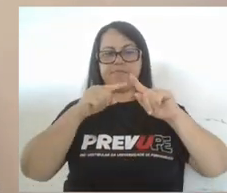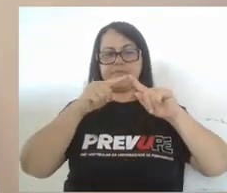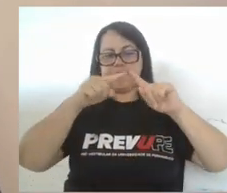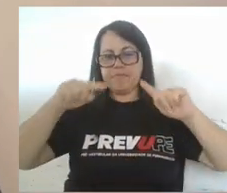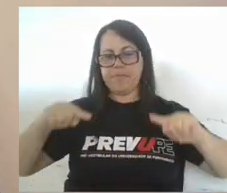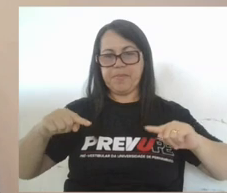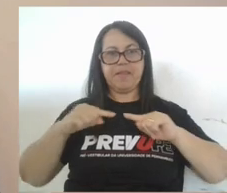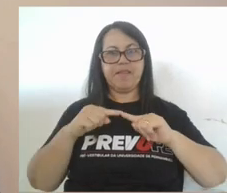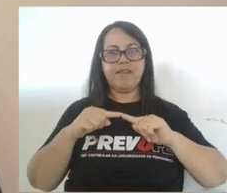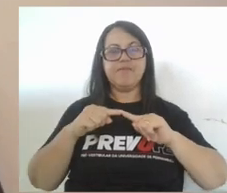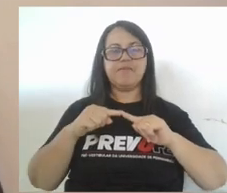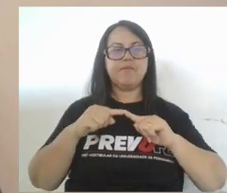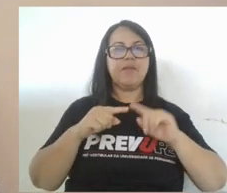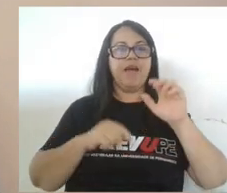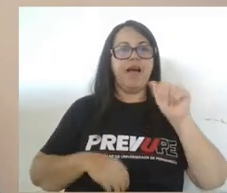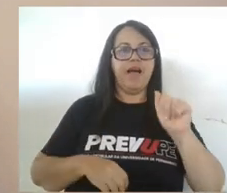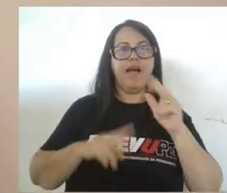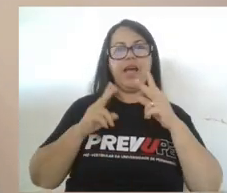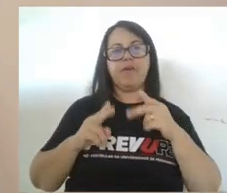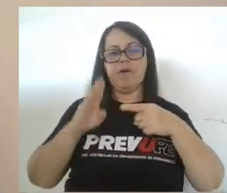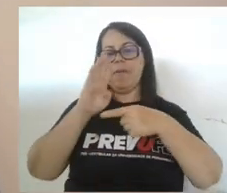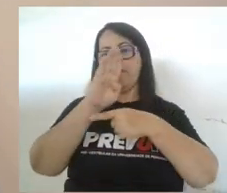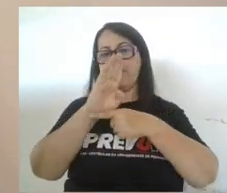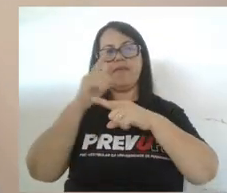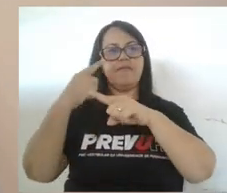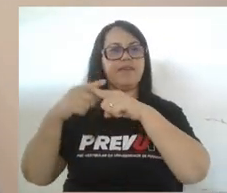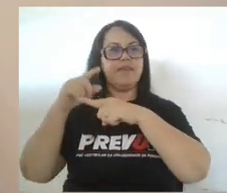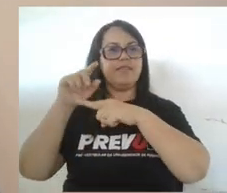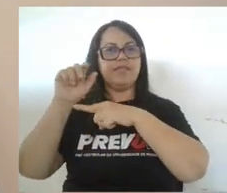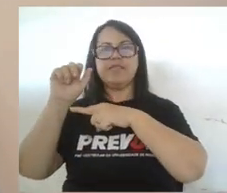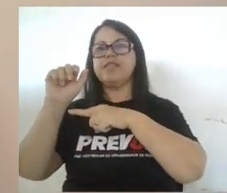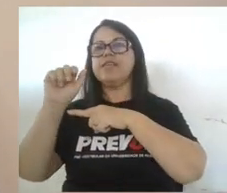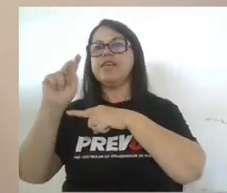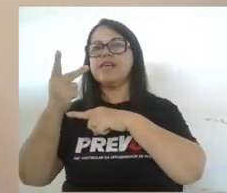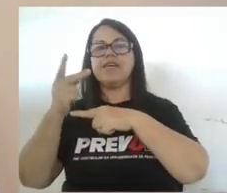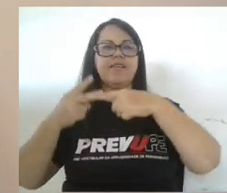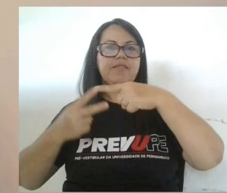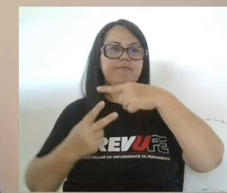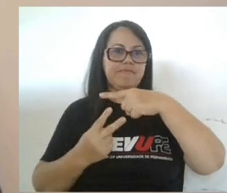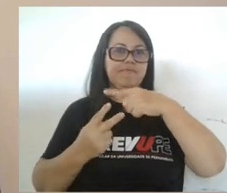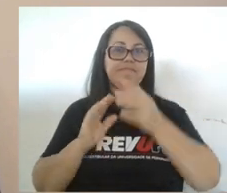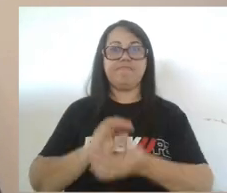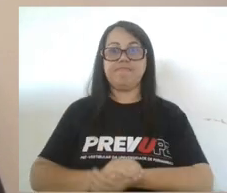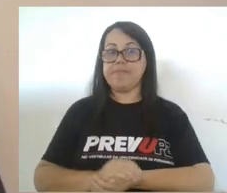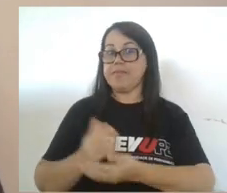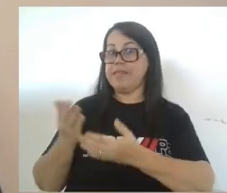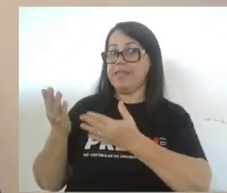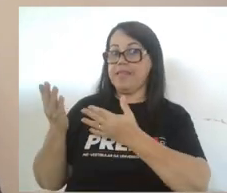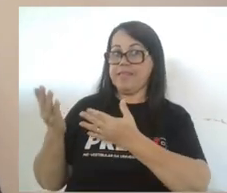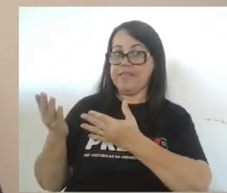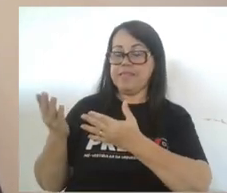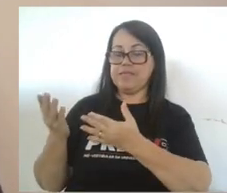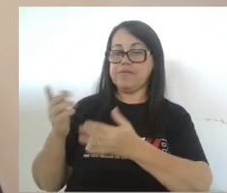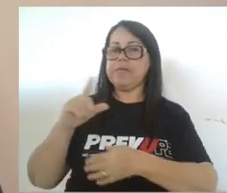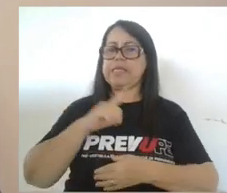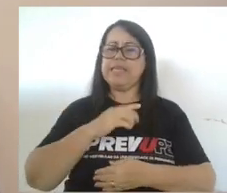altura. No triângulo, multiplicamos a base pela altura e dividimos por 2. No hexágono